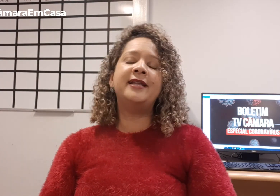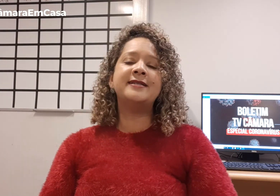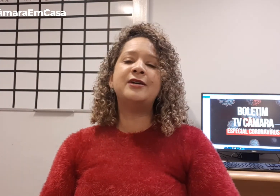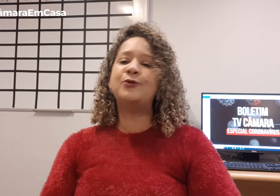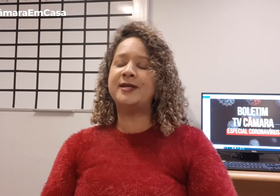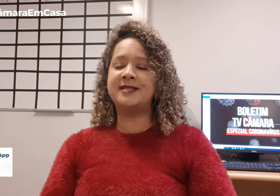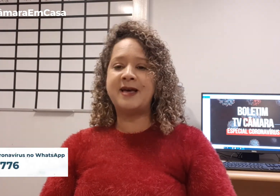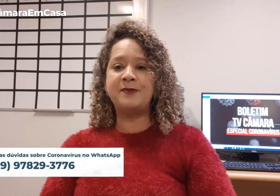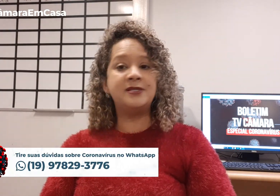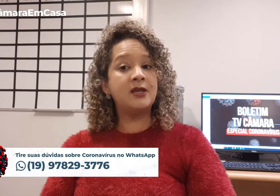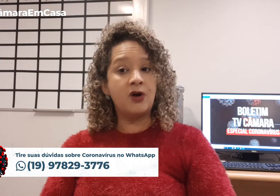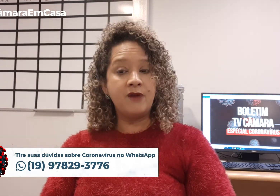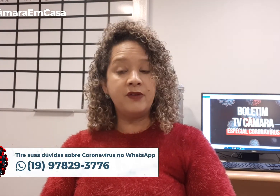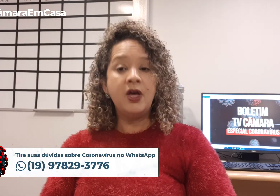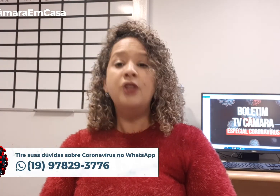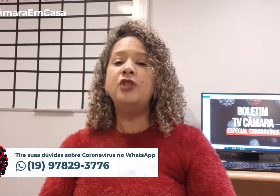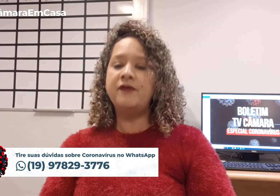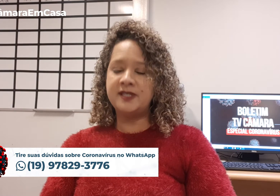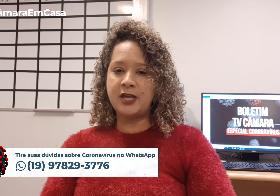com a redação no WhatsApp